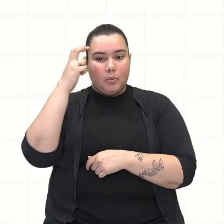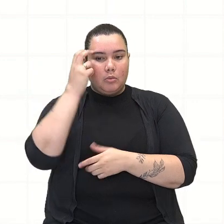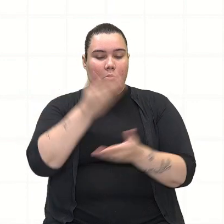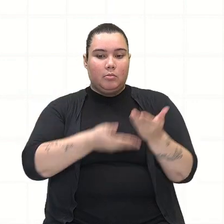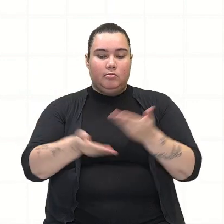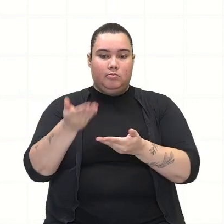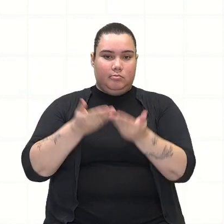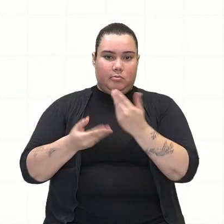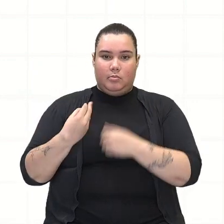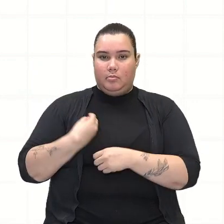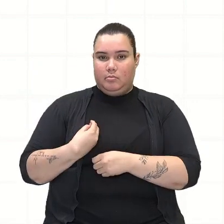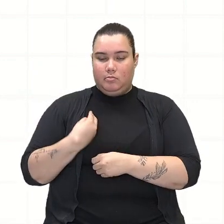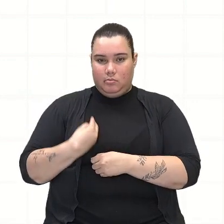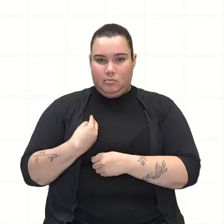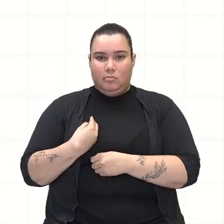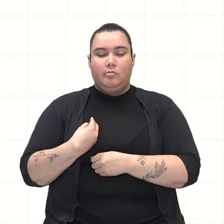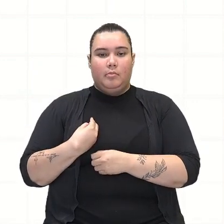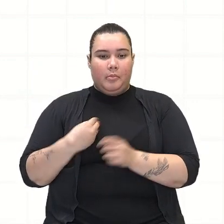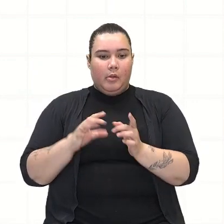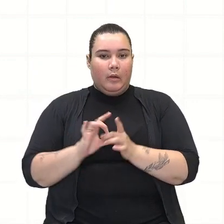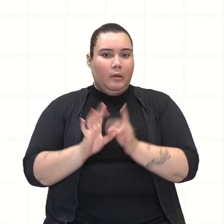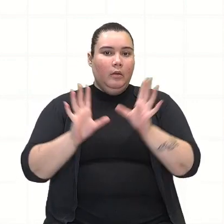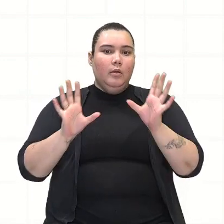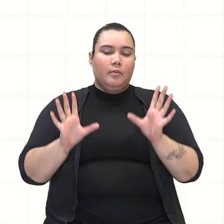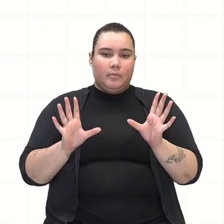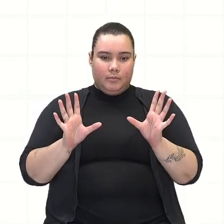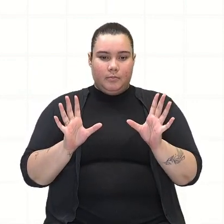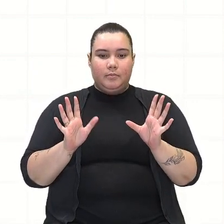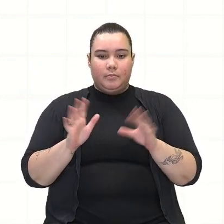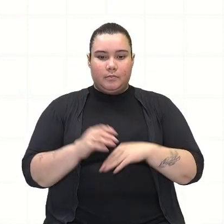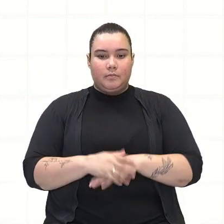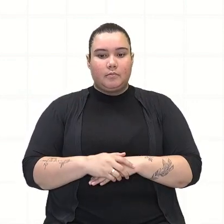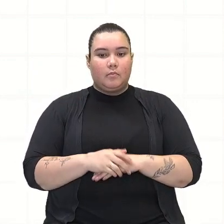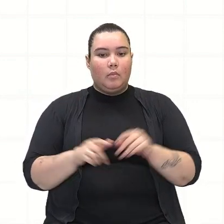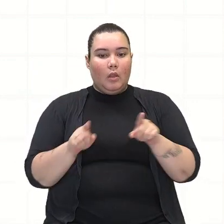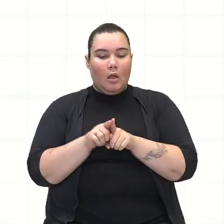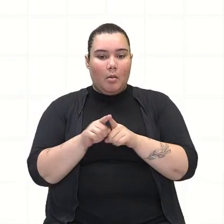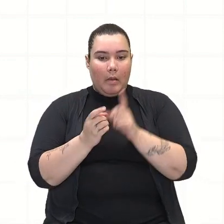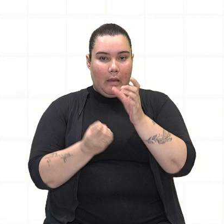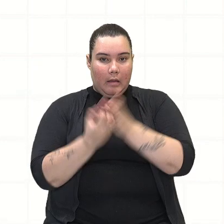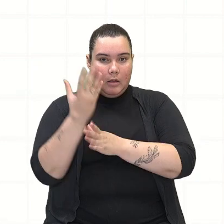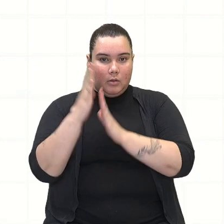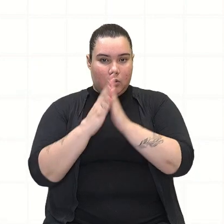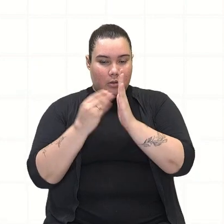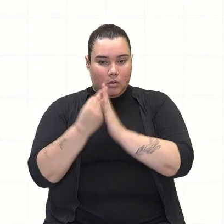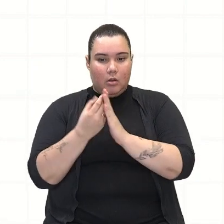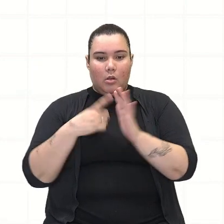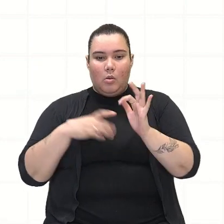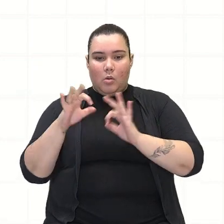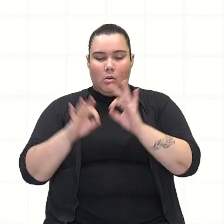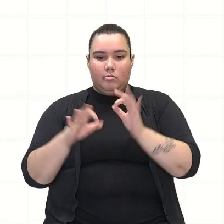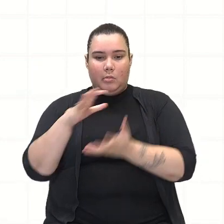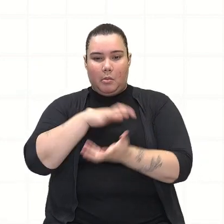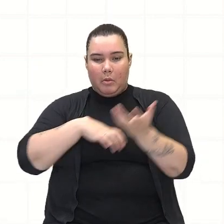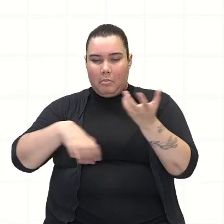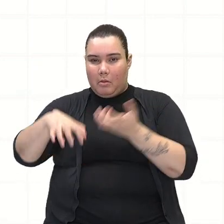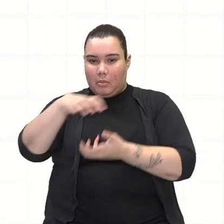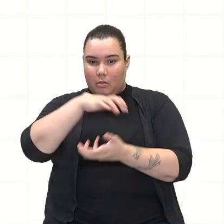e viverem sem os castigos. Além da criação dos quilombos, eles organizavam